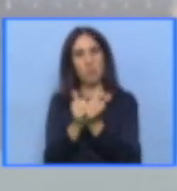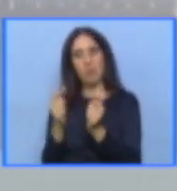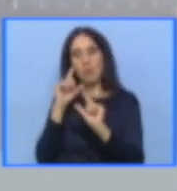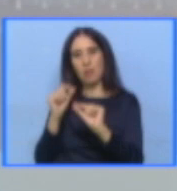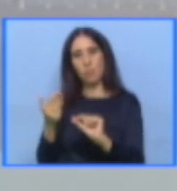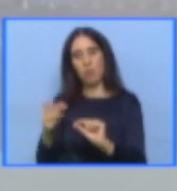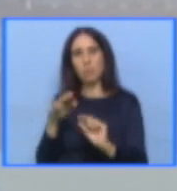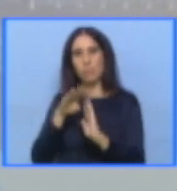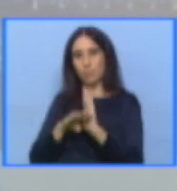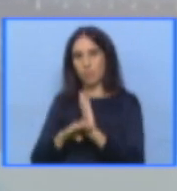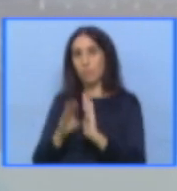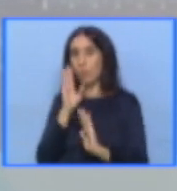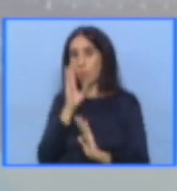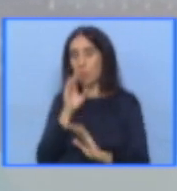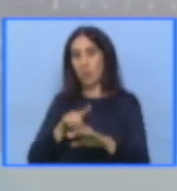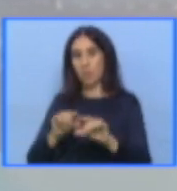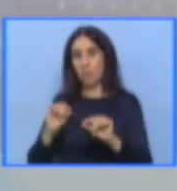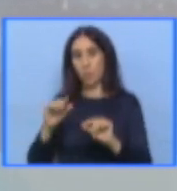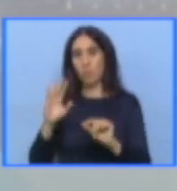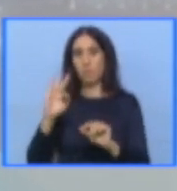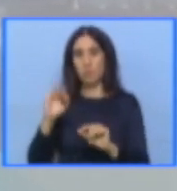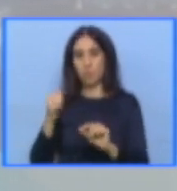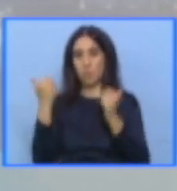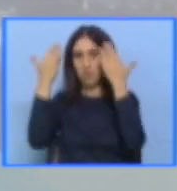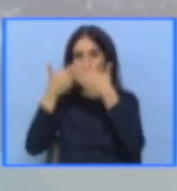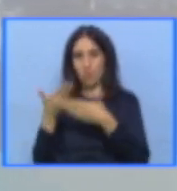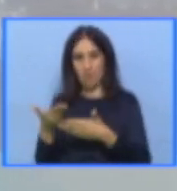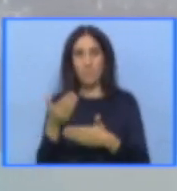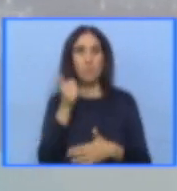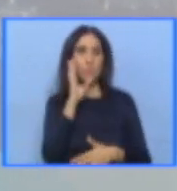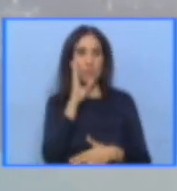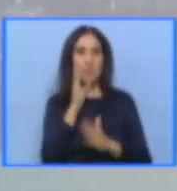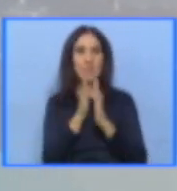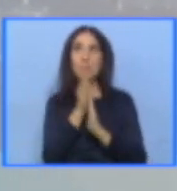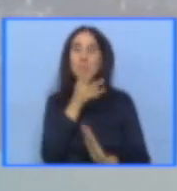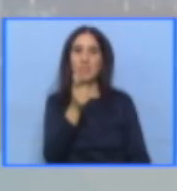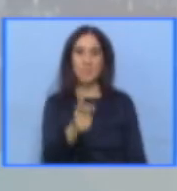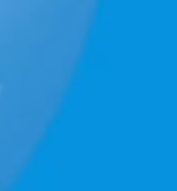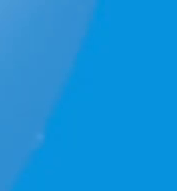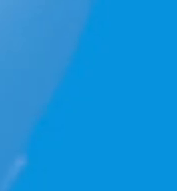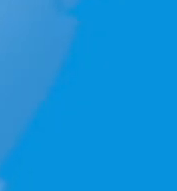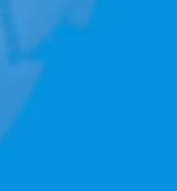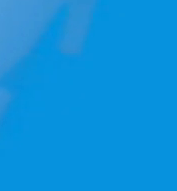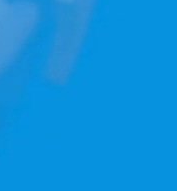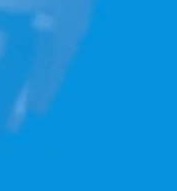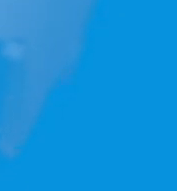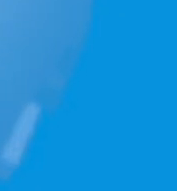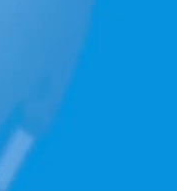rádio do programa Eclésia mais logo na Antena 1 pelas 22h45. Boa tarde, até amanhã, se Deus quiser.